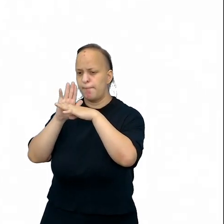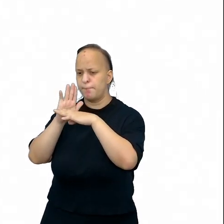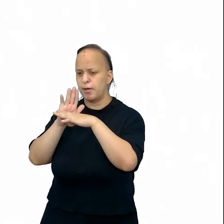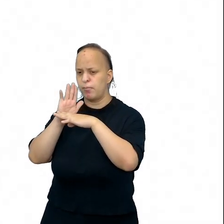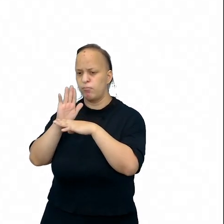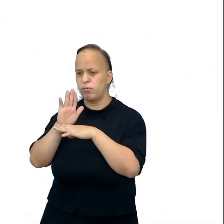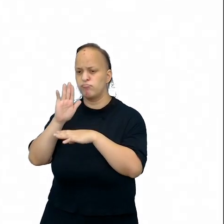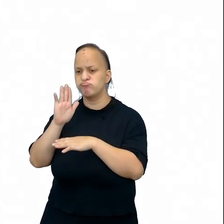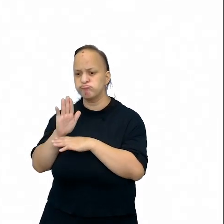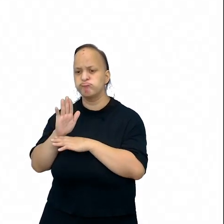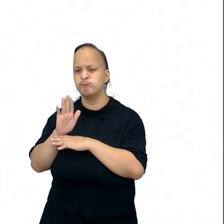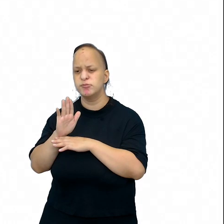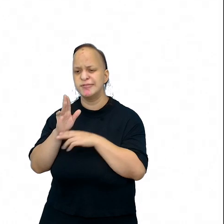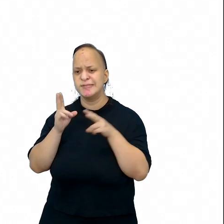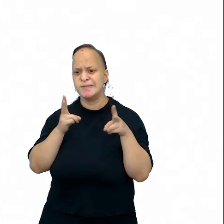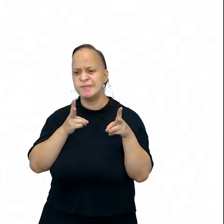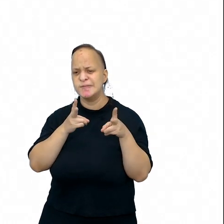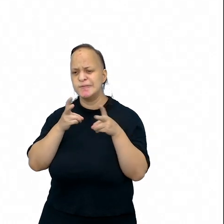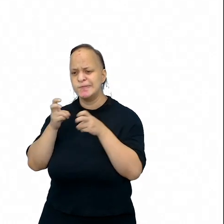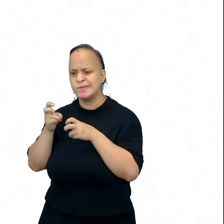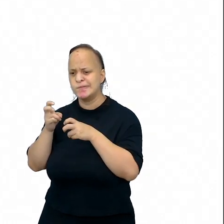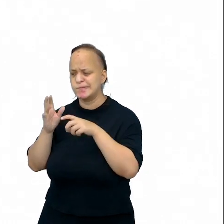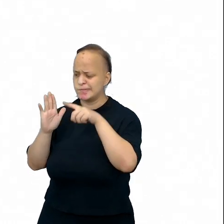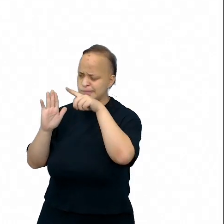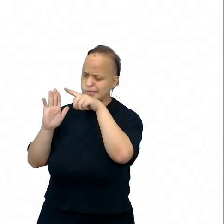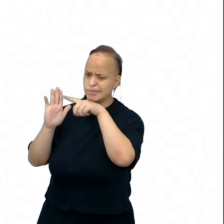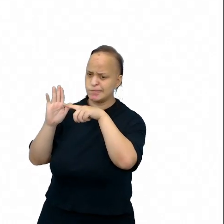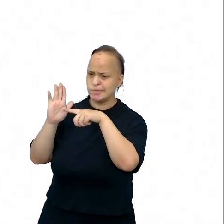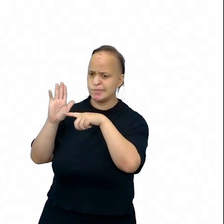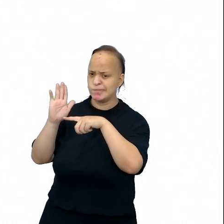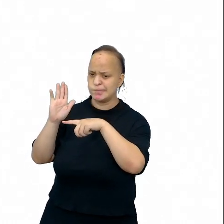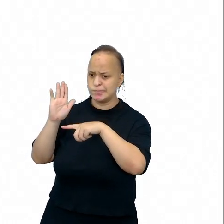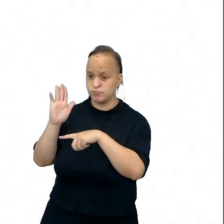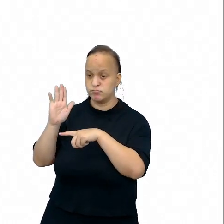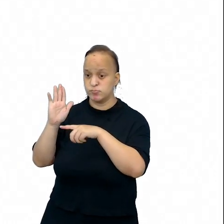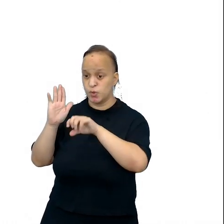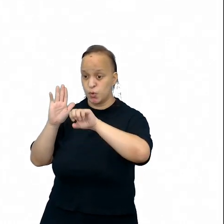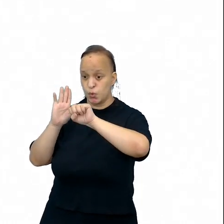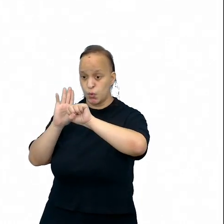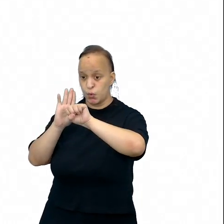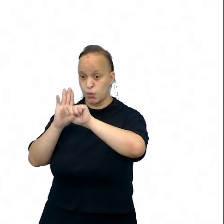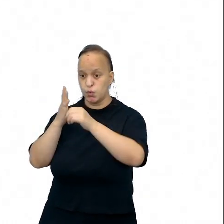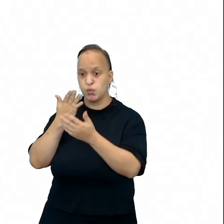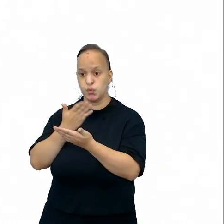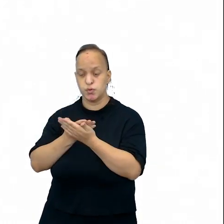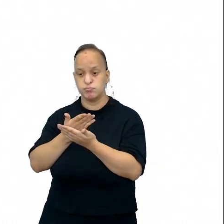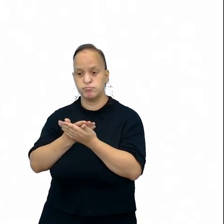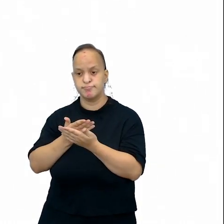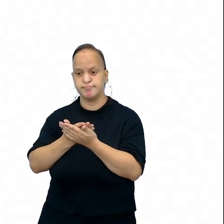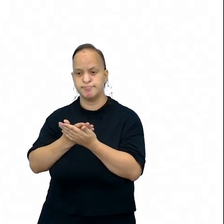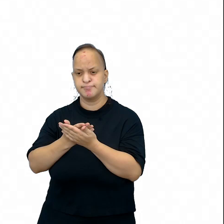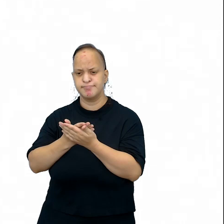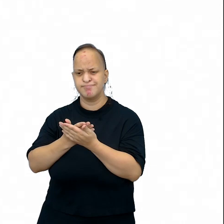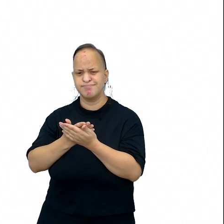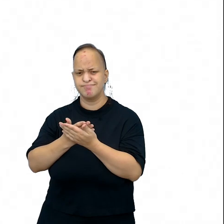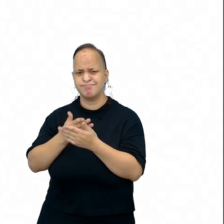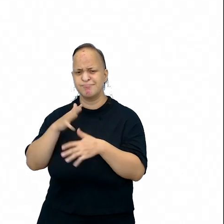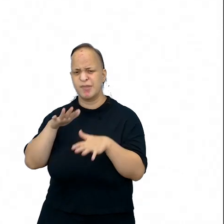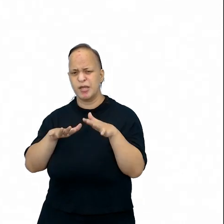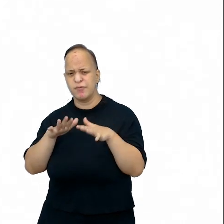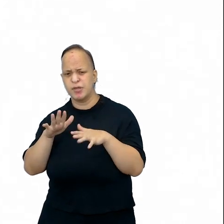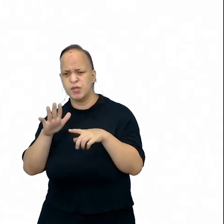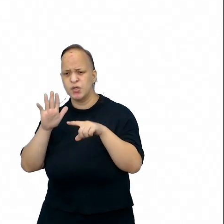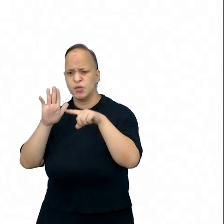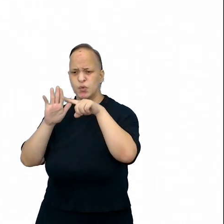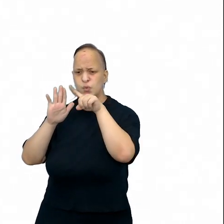o interessante é quando vocês olham para esse quadro, que contém as 8 aulas, e às vezes as aulas são aulas 1 e